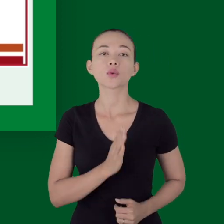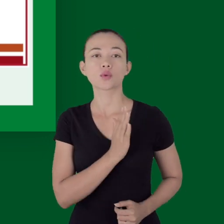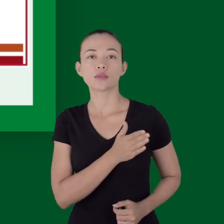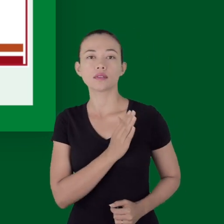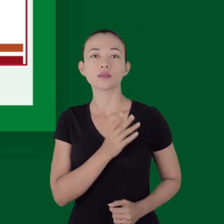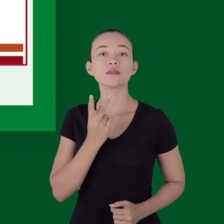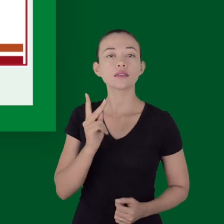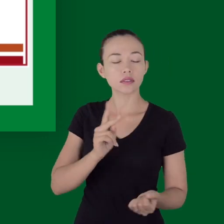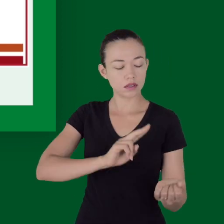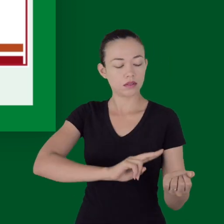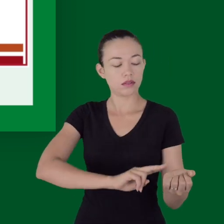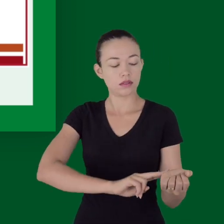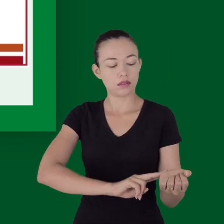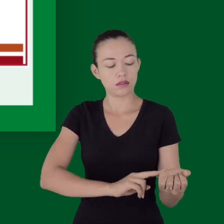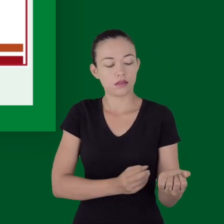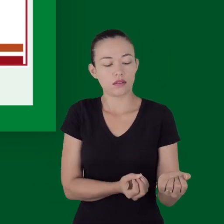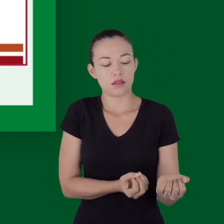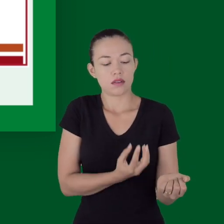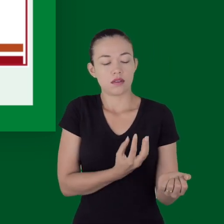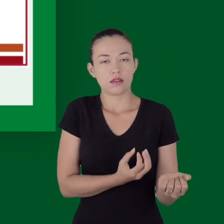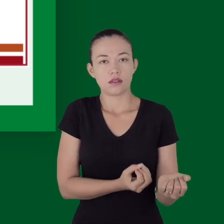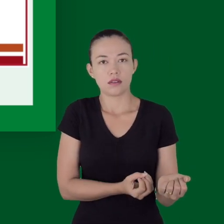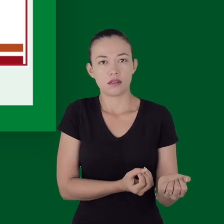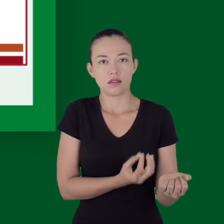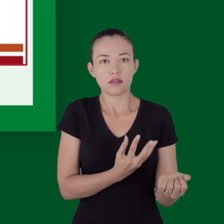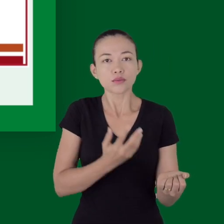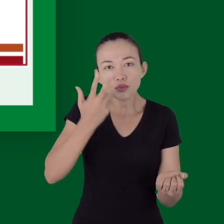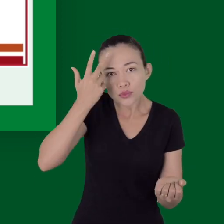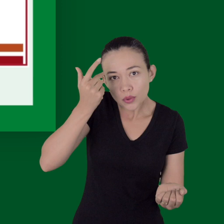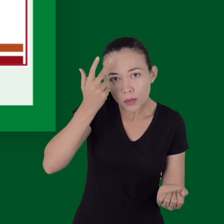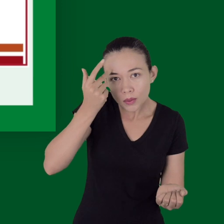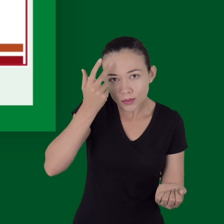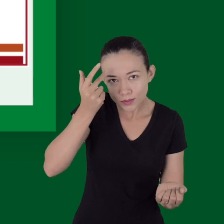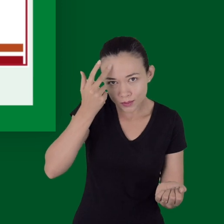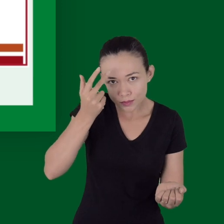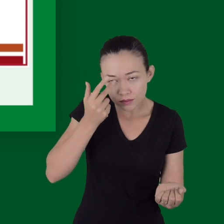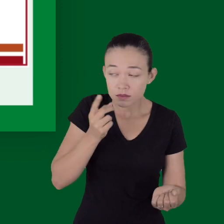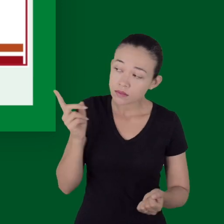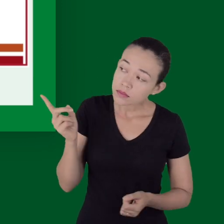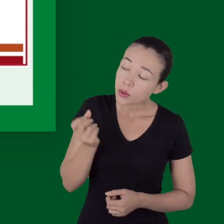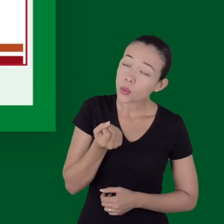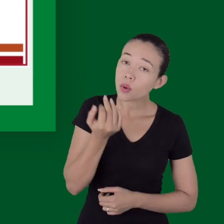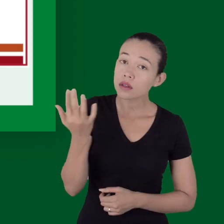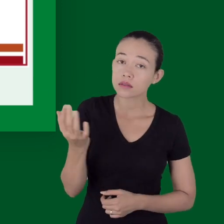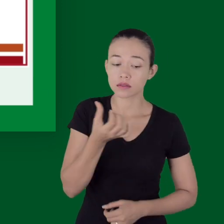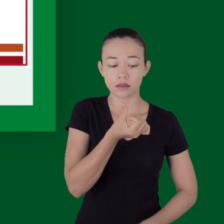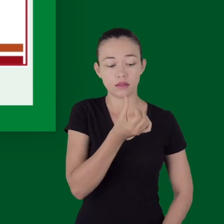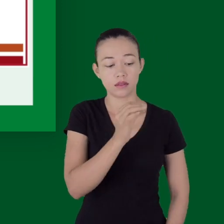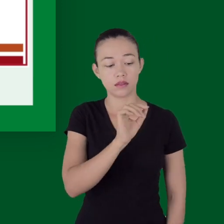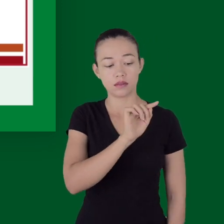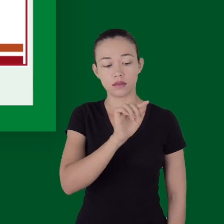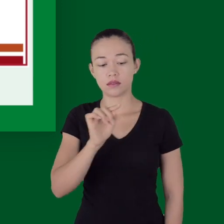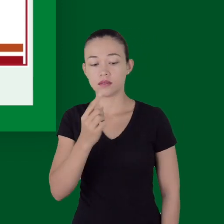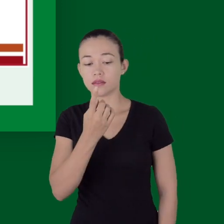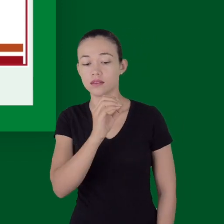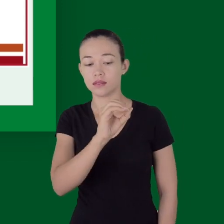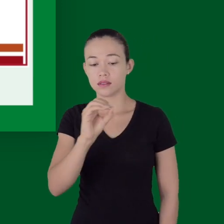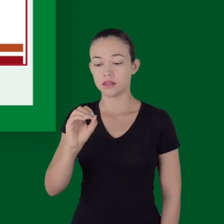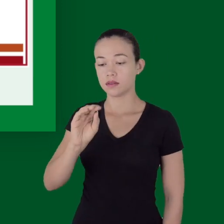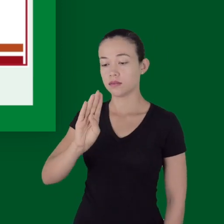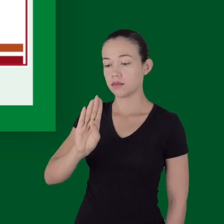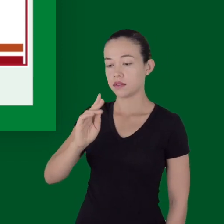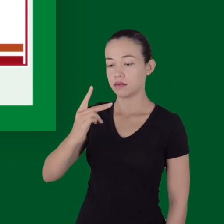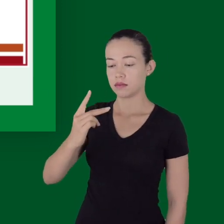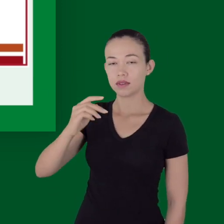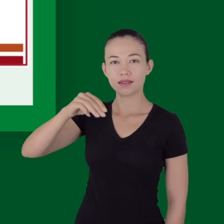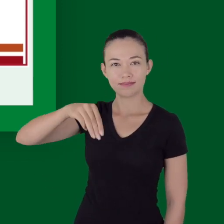50 a 60 até 100 BPM. O ritmo sinusal a